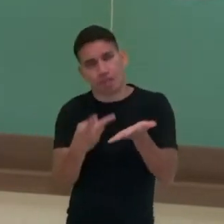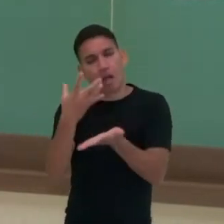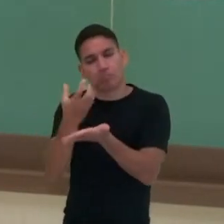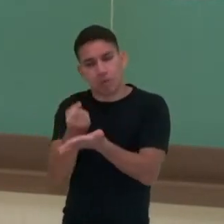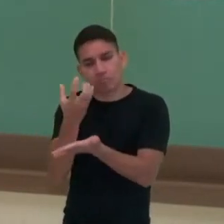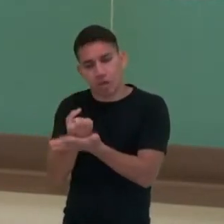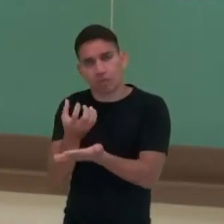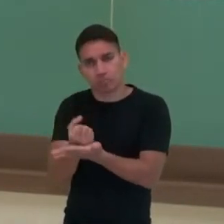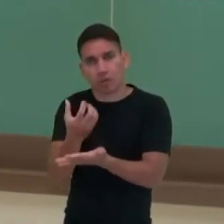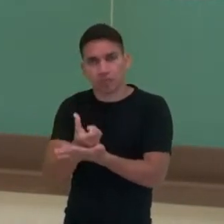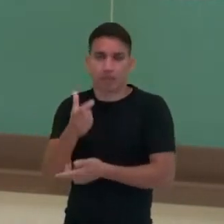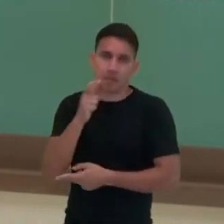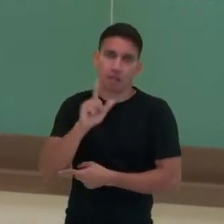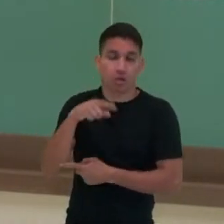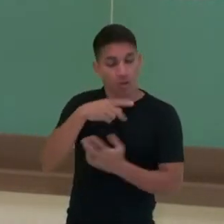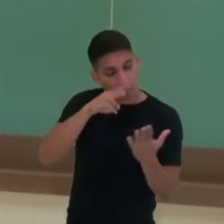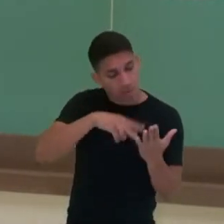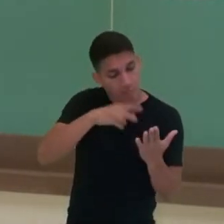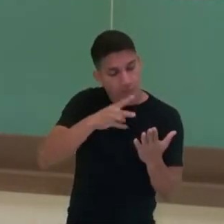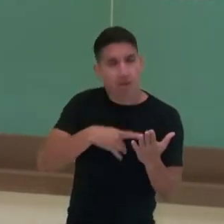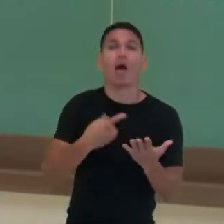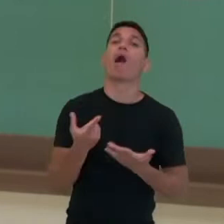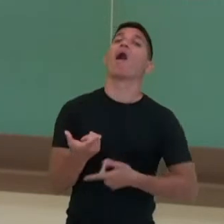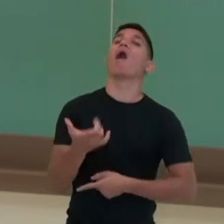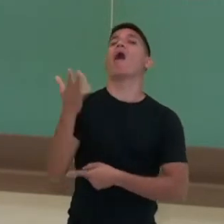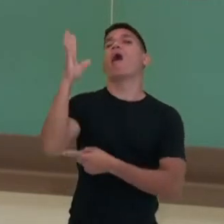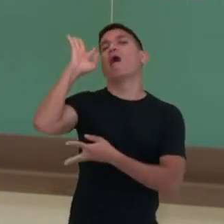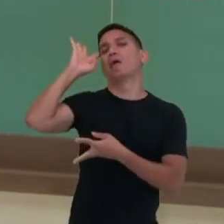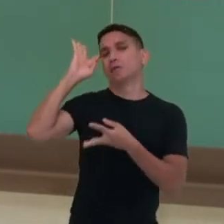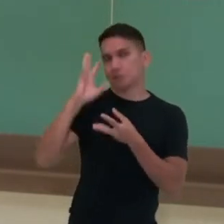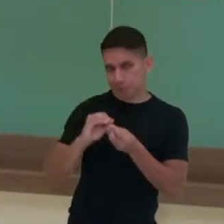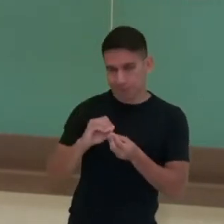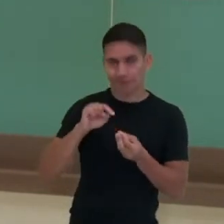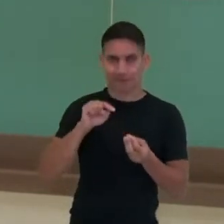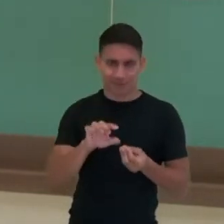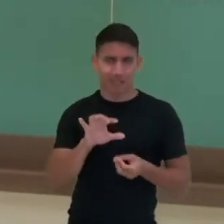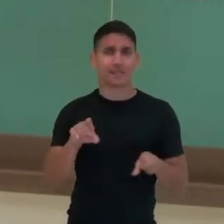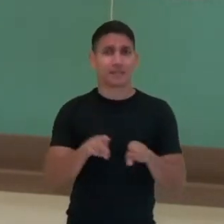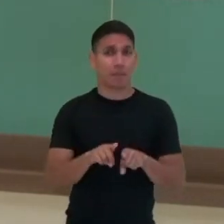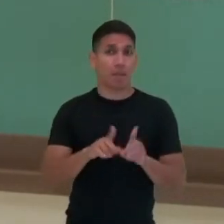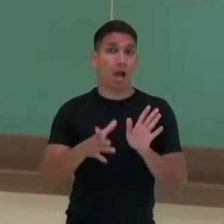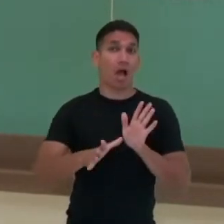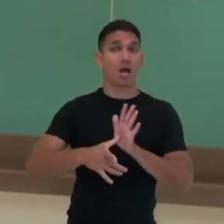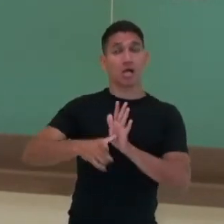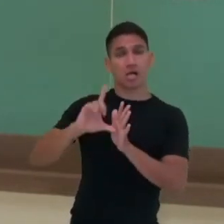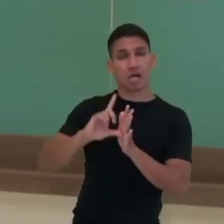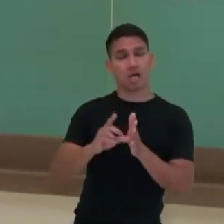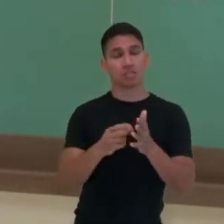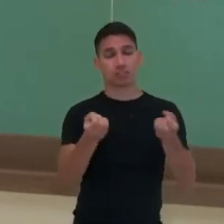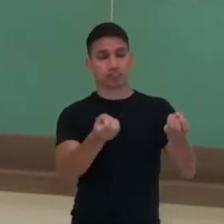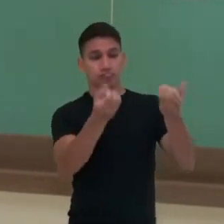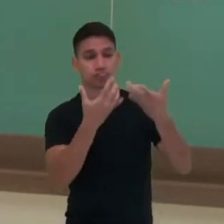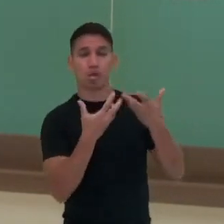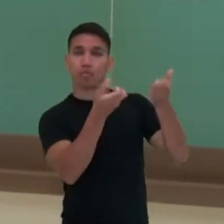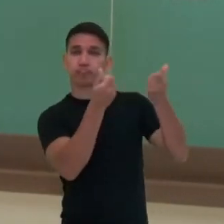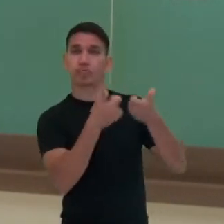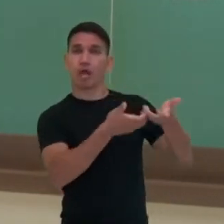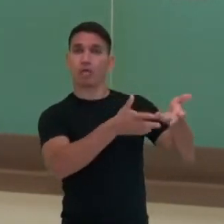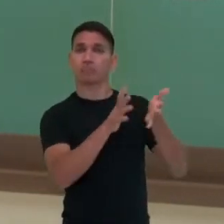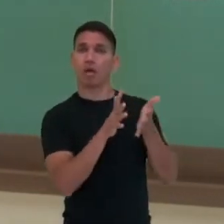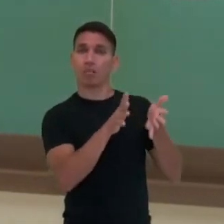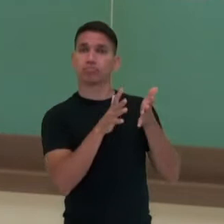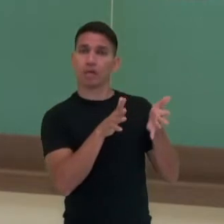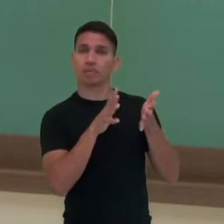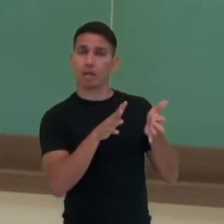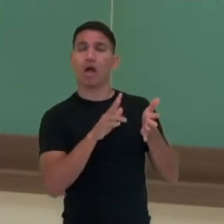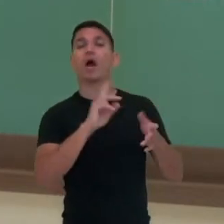nós vamos ler, por exemplo, né, o causo. E é bem interessante isso, né? Percebemos então que